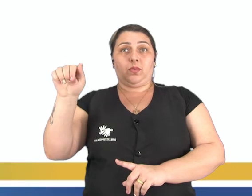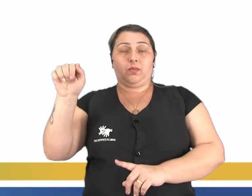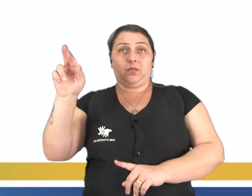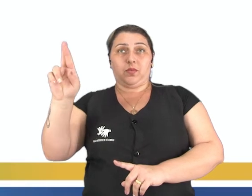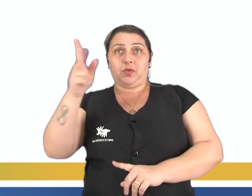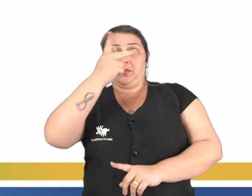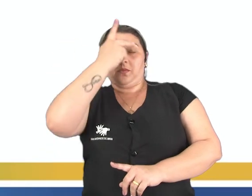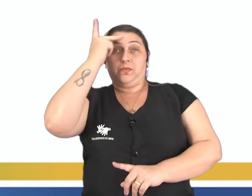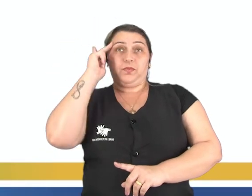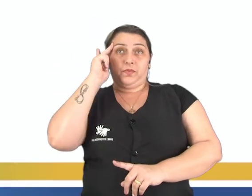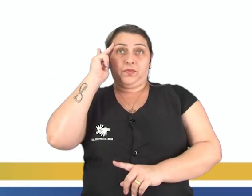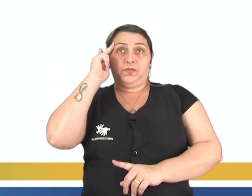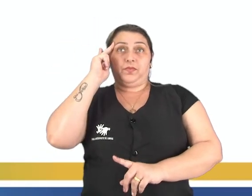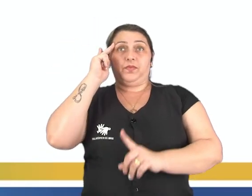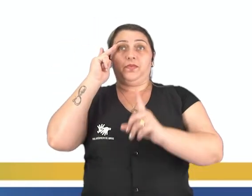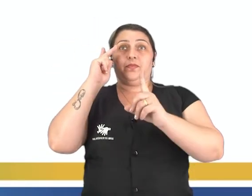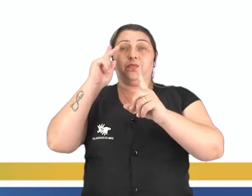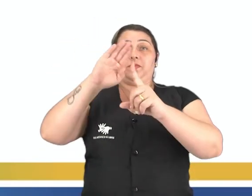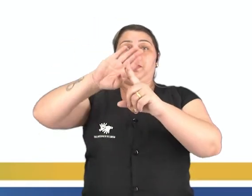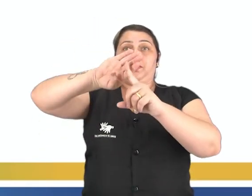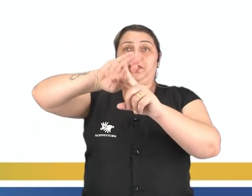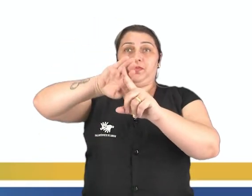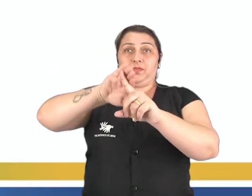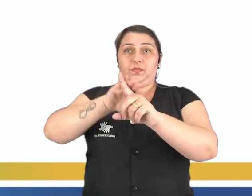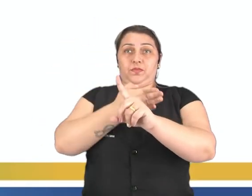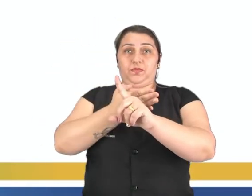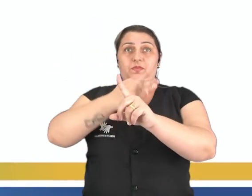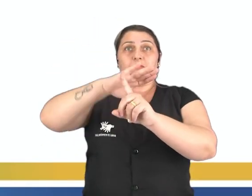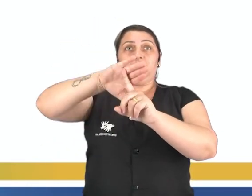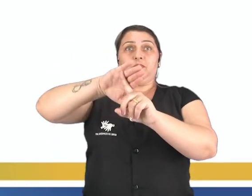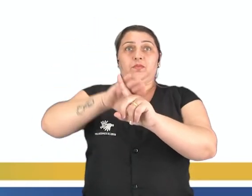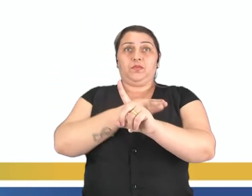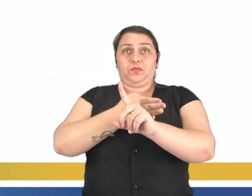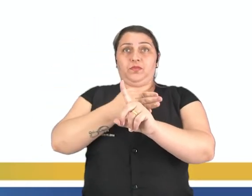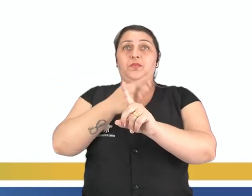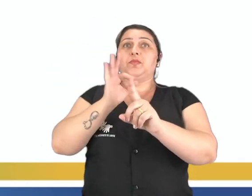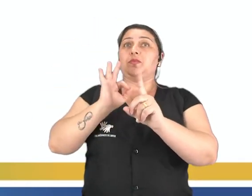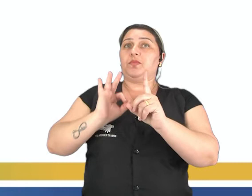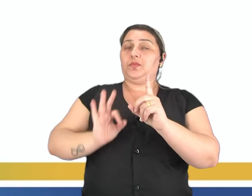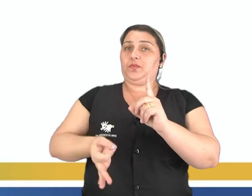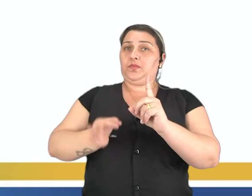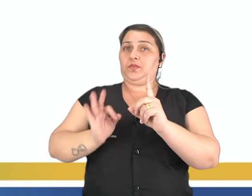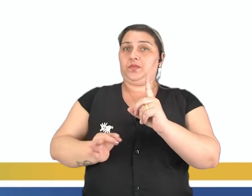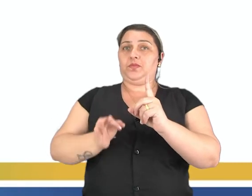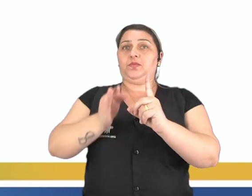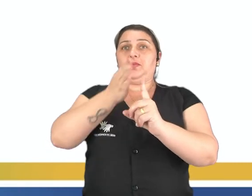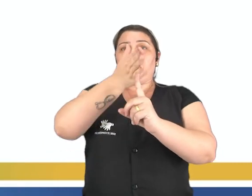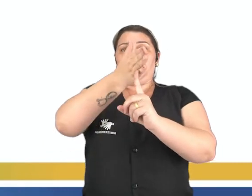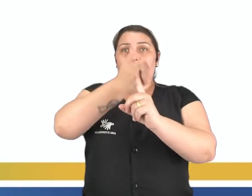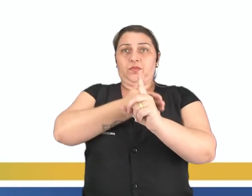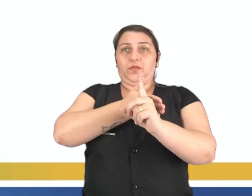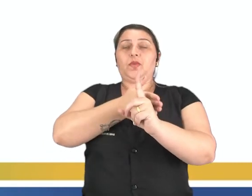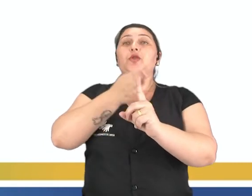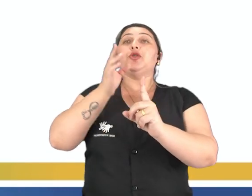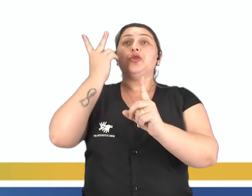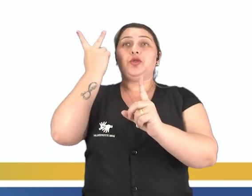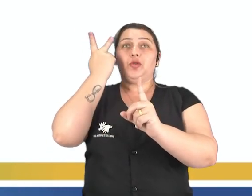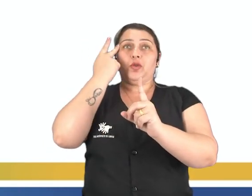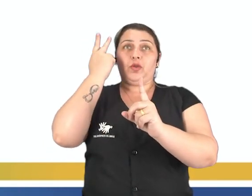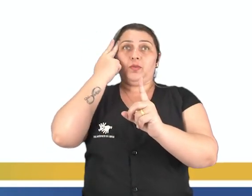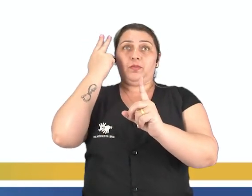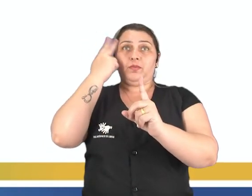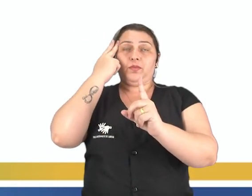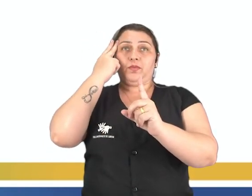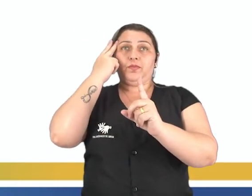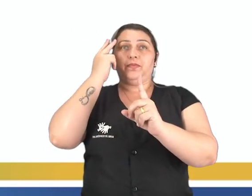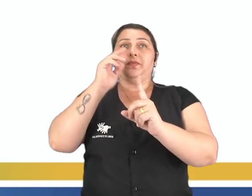está retilínea, já é uma postura correta, normal, que é uma curvatura normal